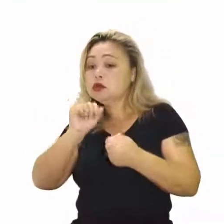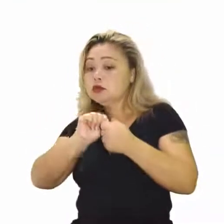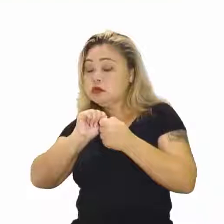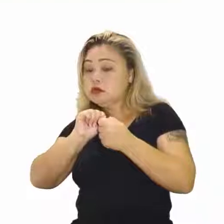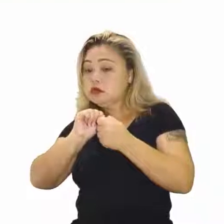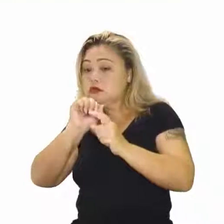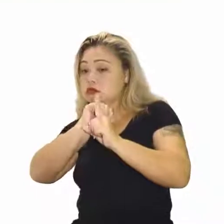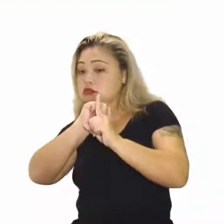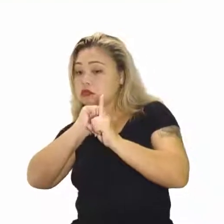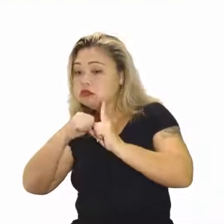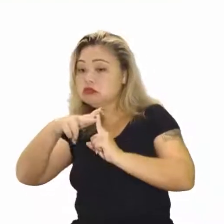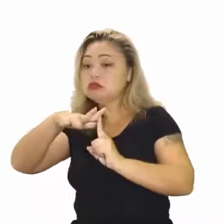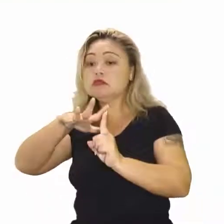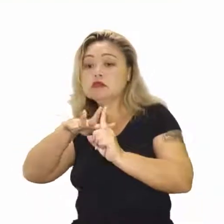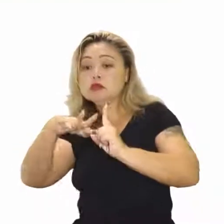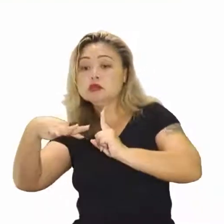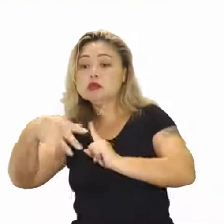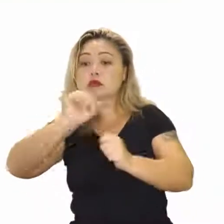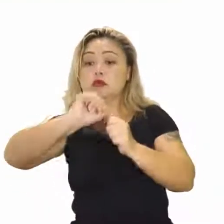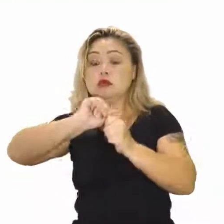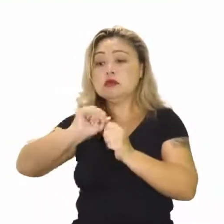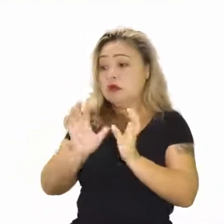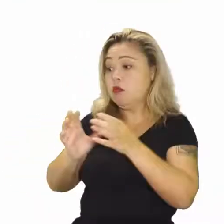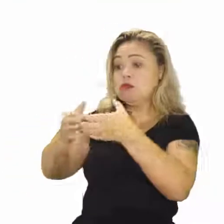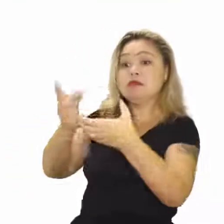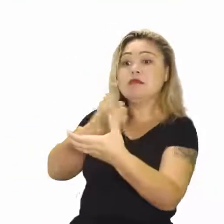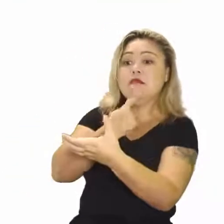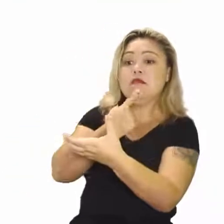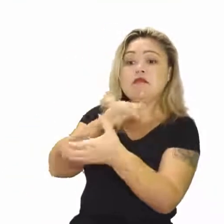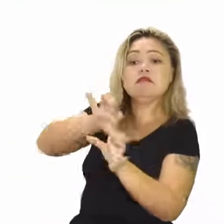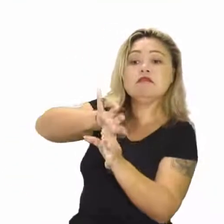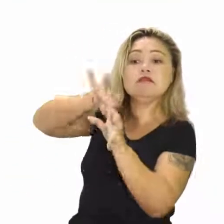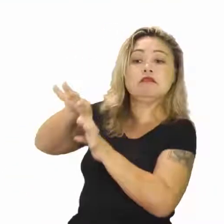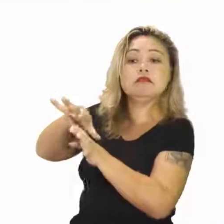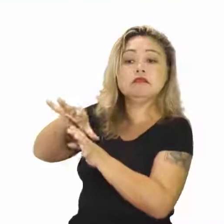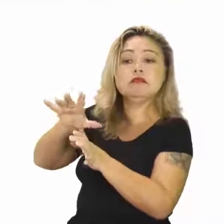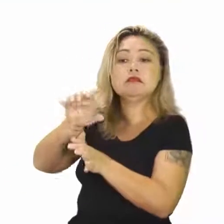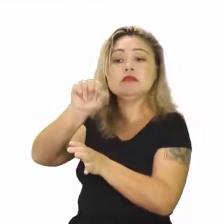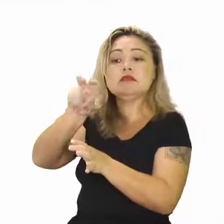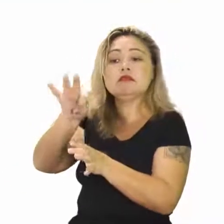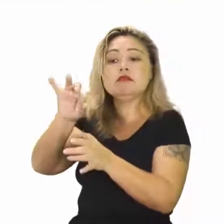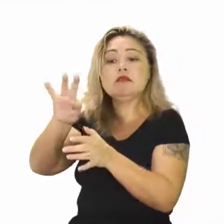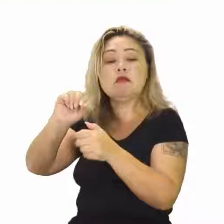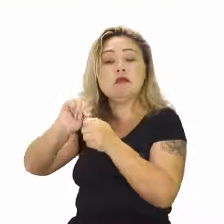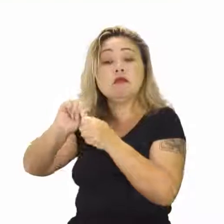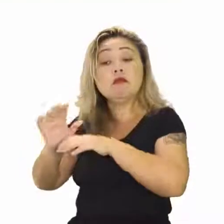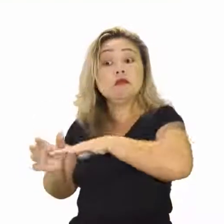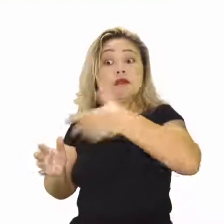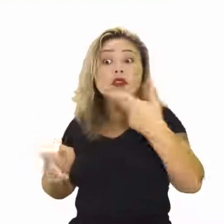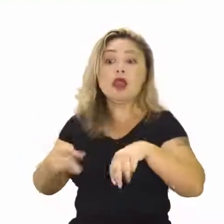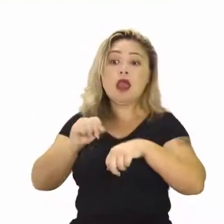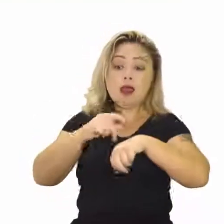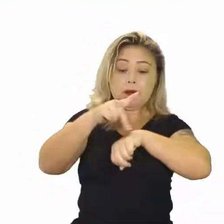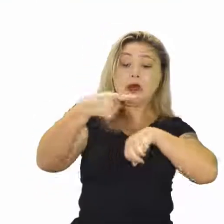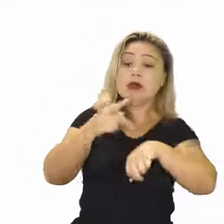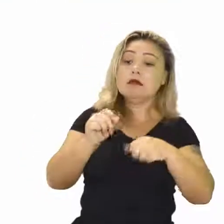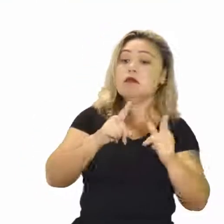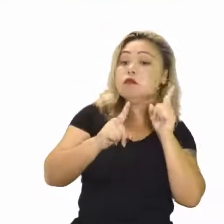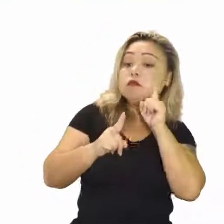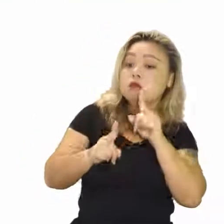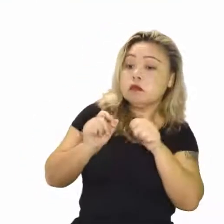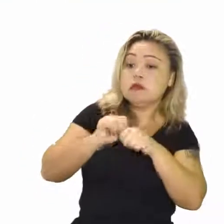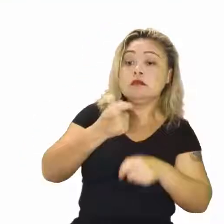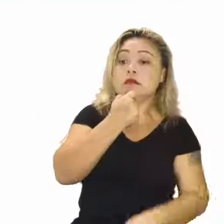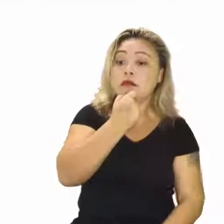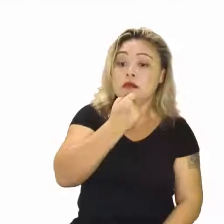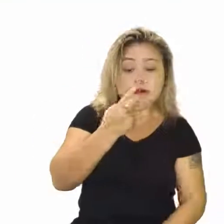nós vamos ter o Bloco Vermelho, o Bloco Soviético. E Inglaterra e Estados Unidos